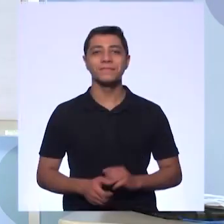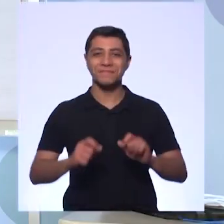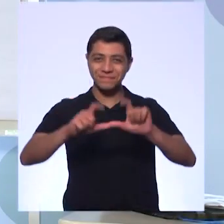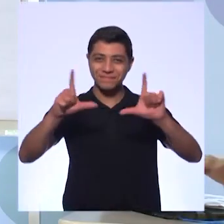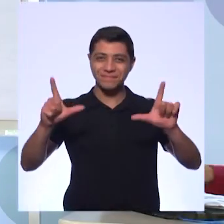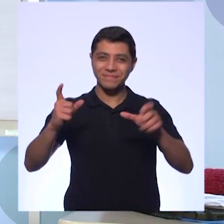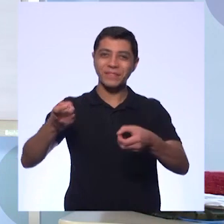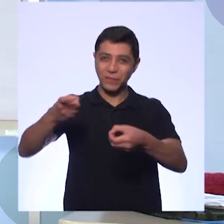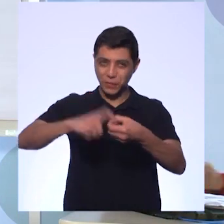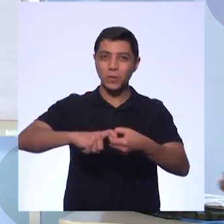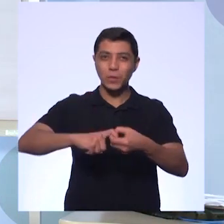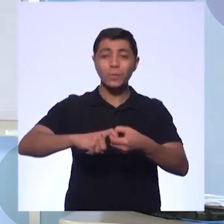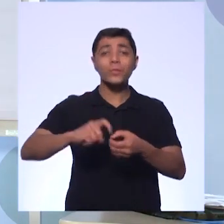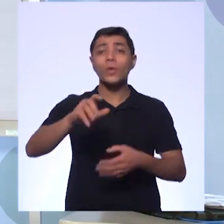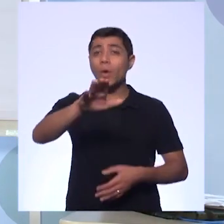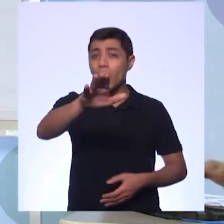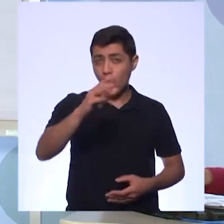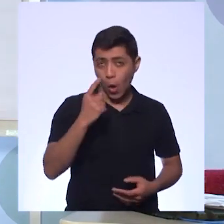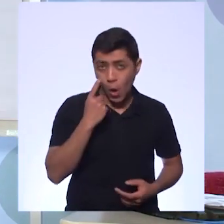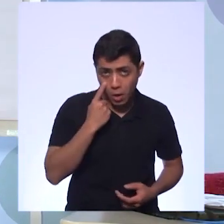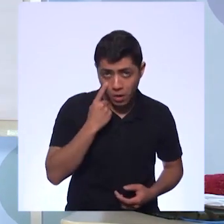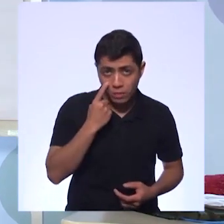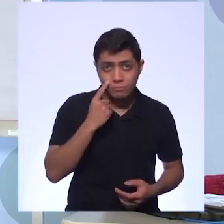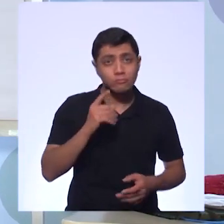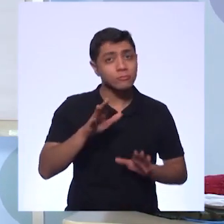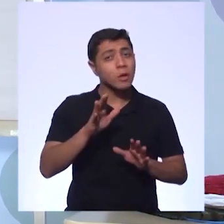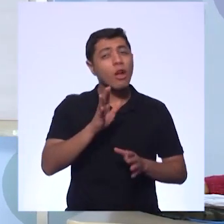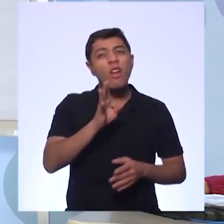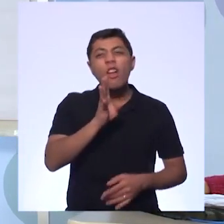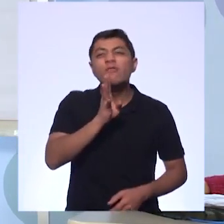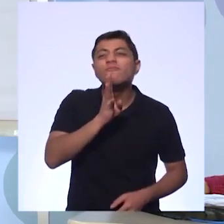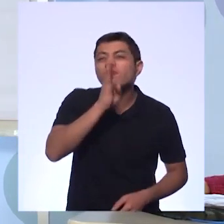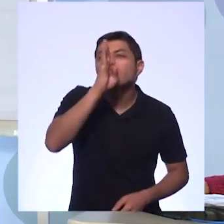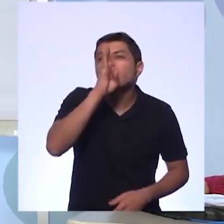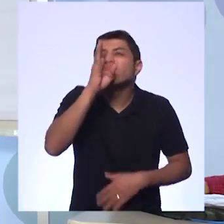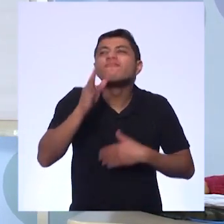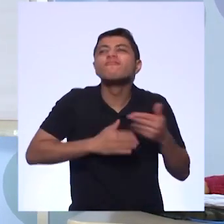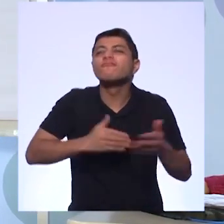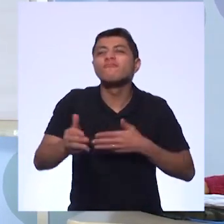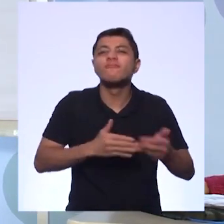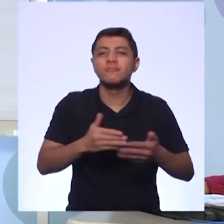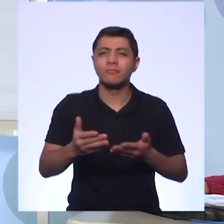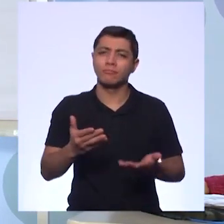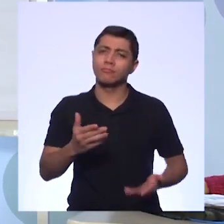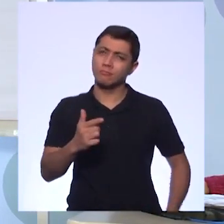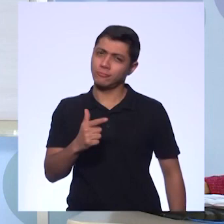Voltamos. Gente, ó, chute é muito feio. E assim,